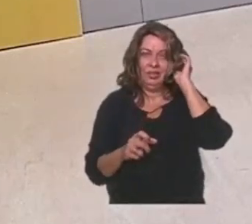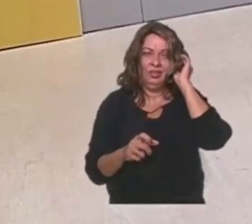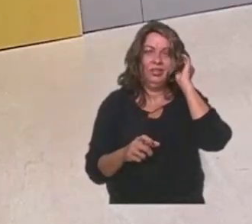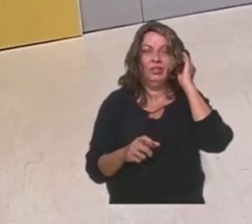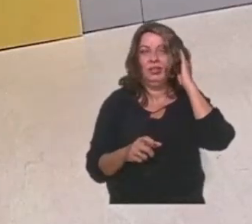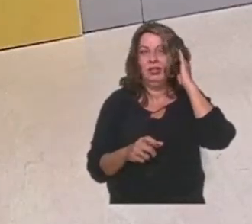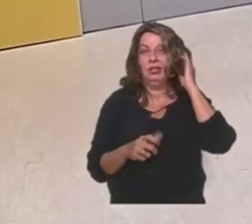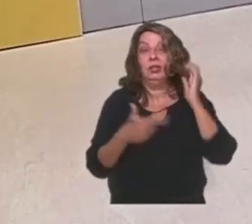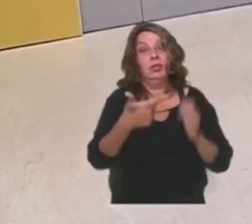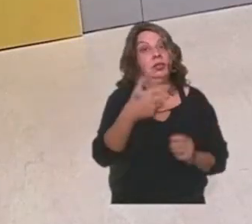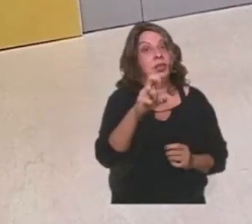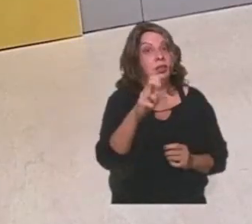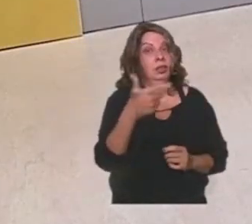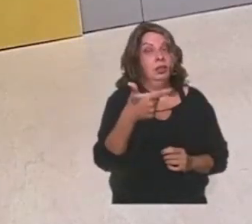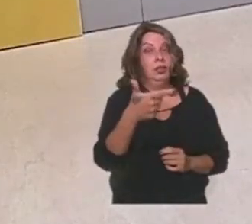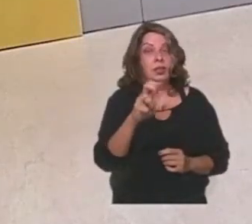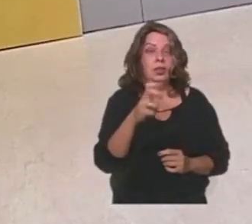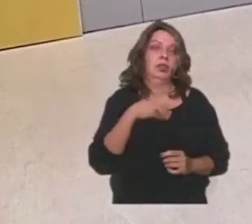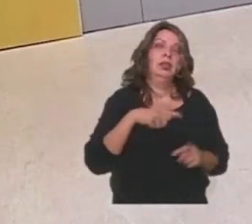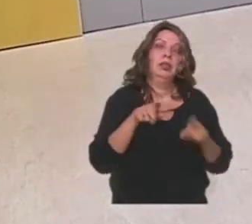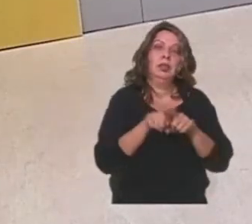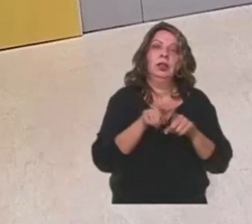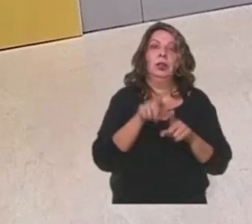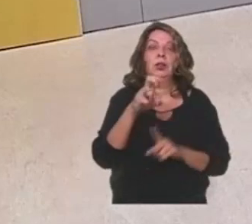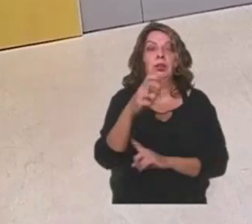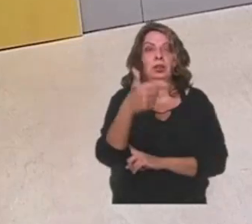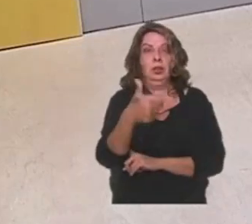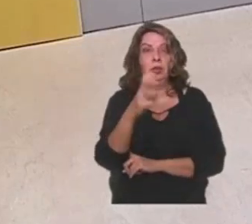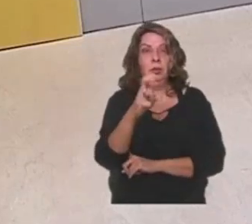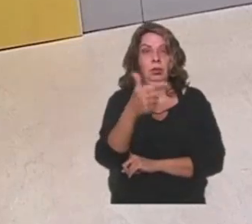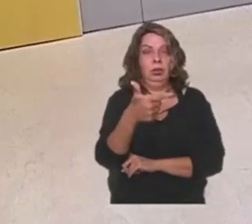Foi com 25, 52, marque